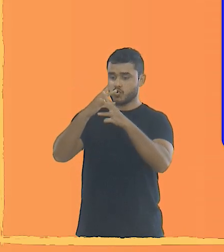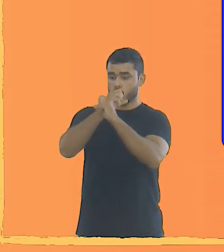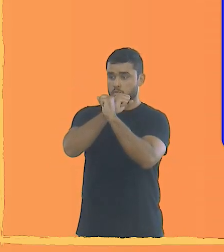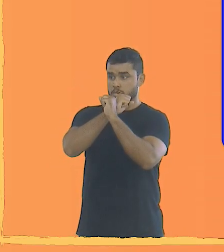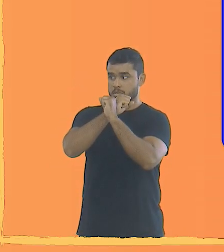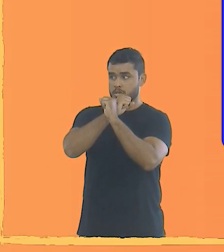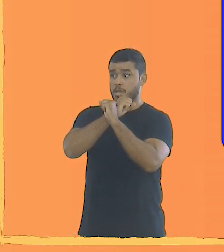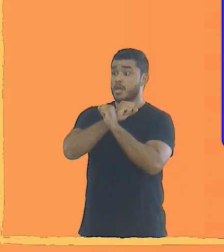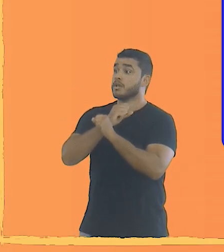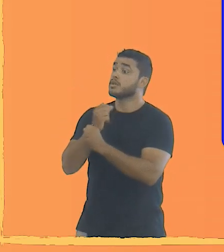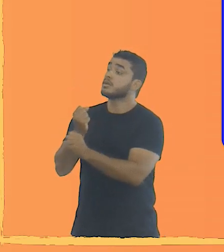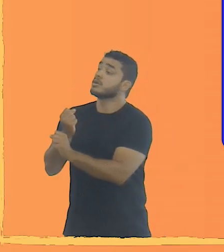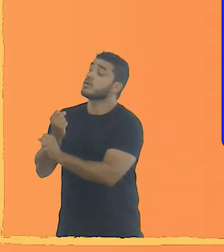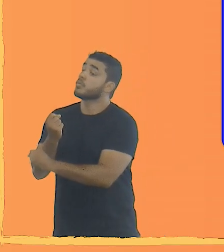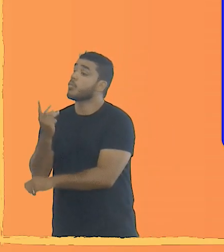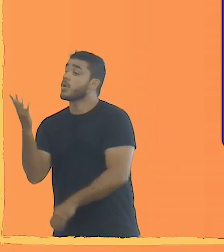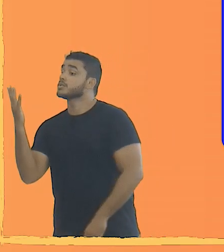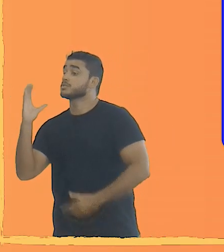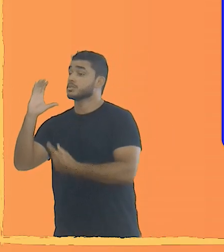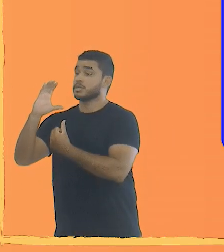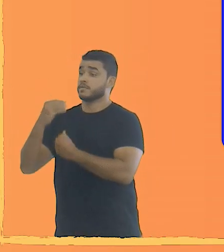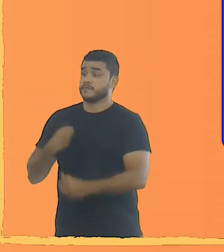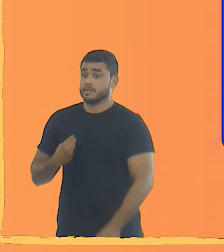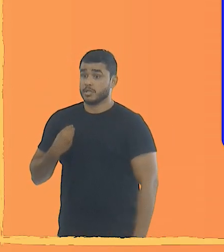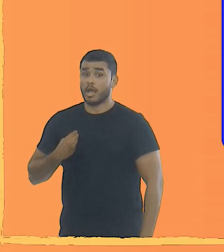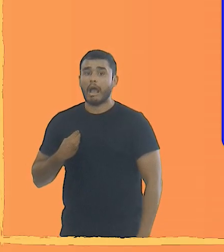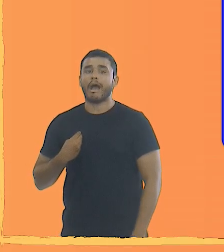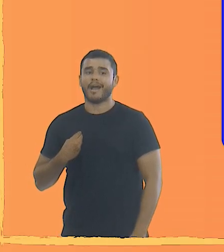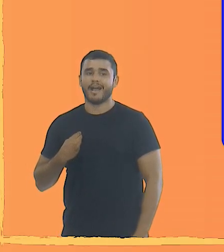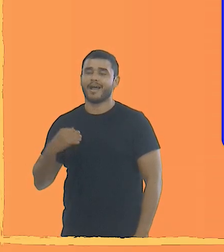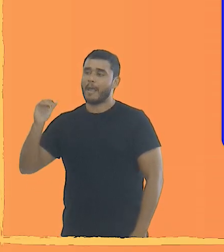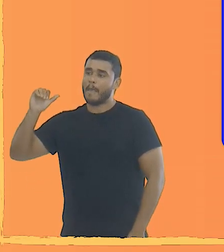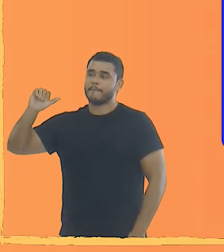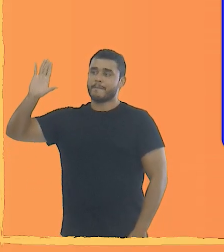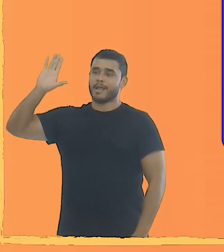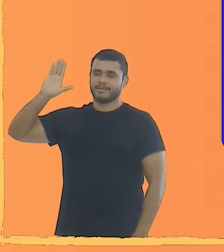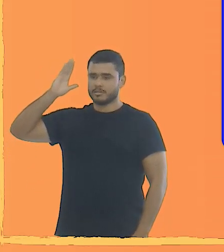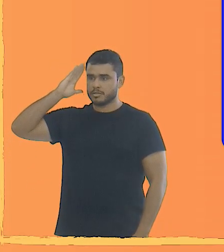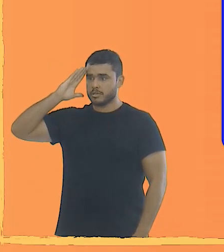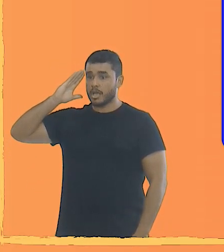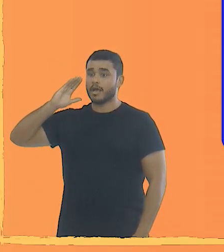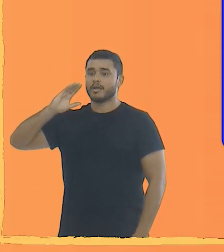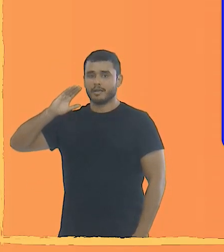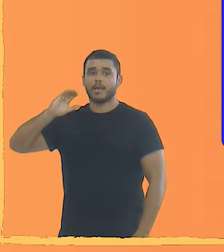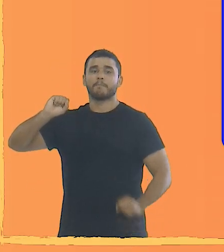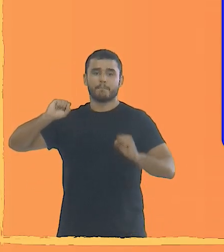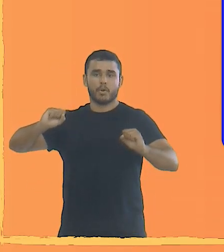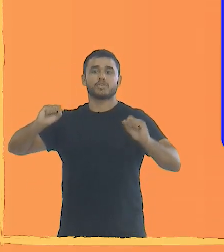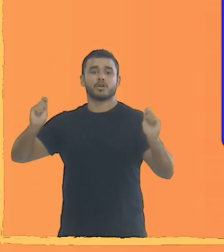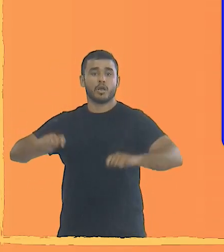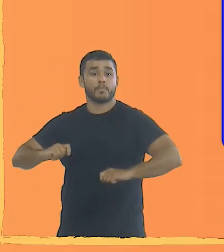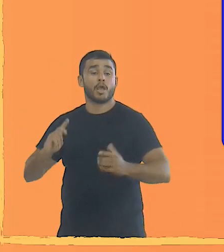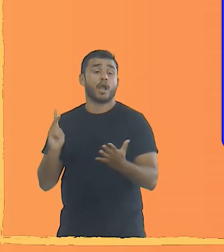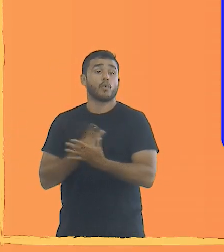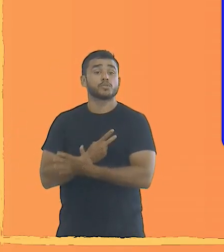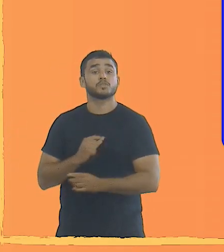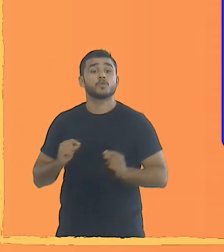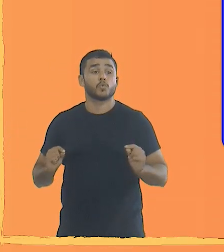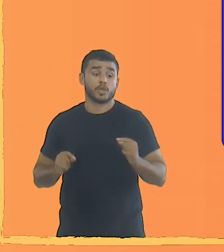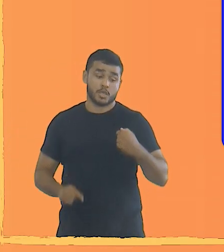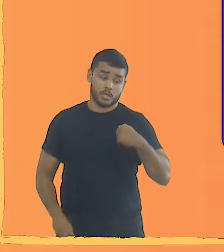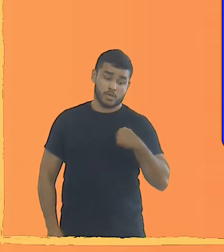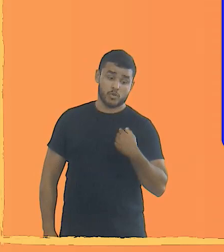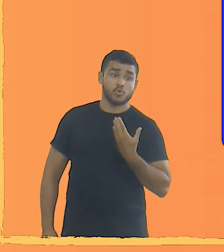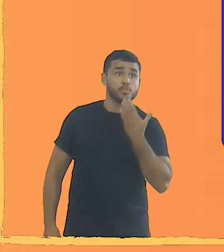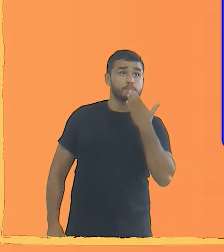de quantas formas diferentes o pedido pode ser realizado. Se alguém chega no restaurante e faz um pedido, eu posso fazer esse pedido